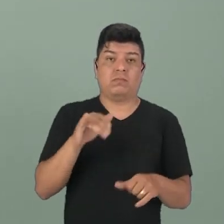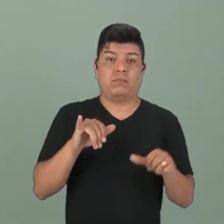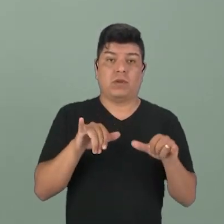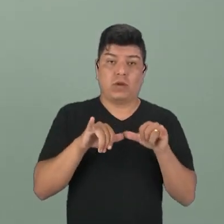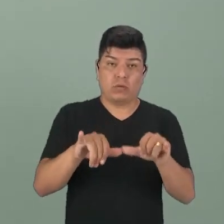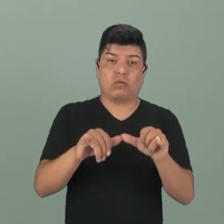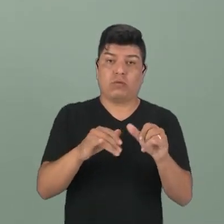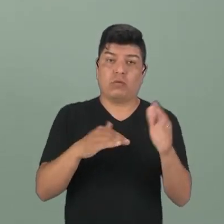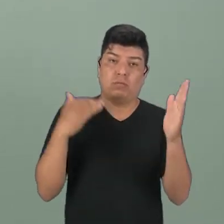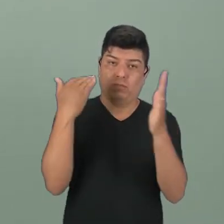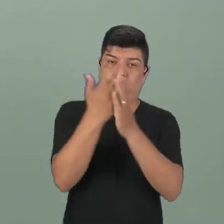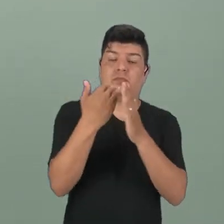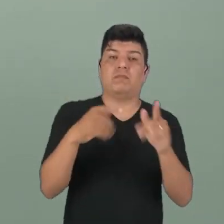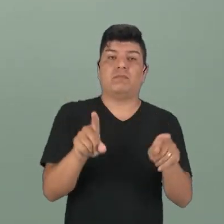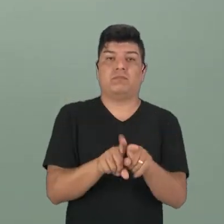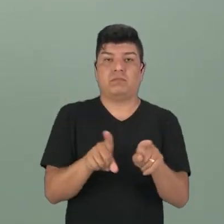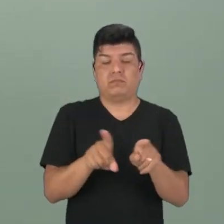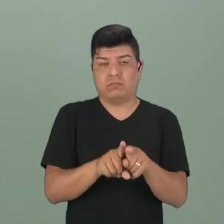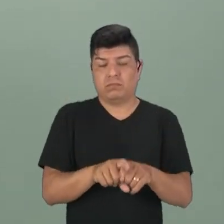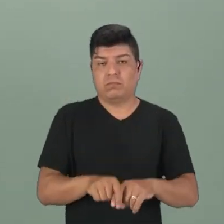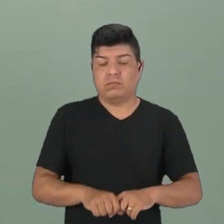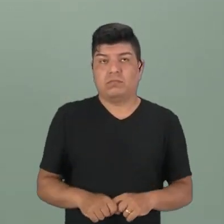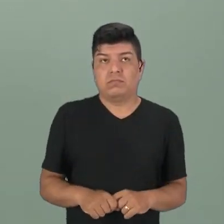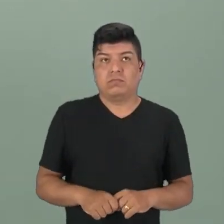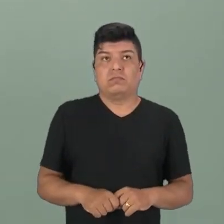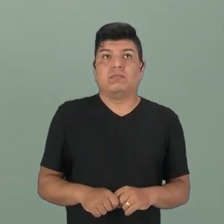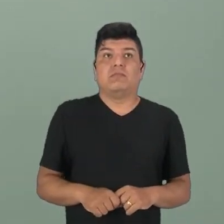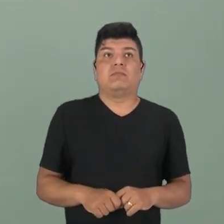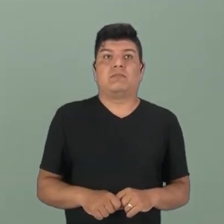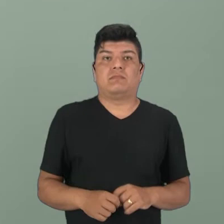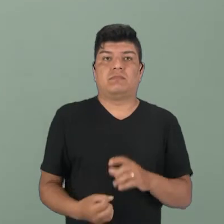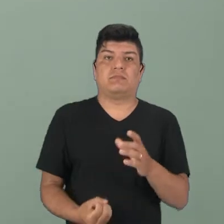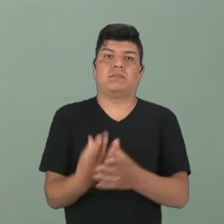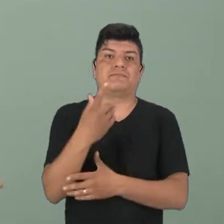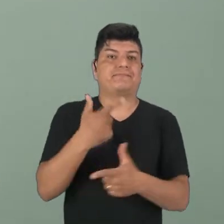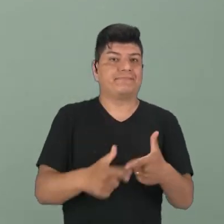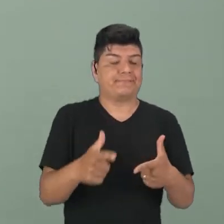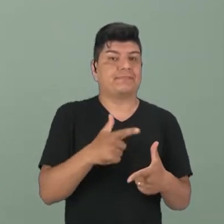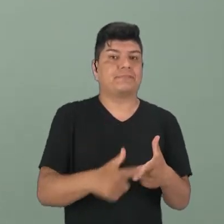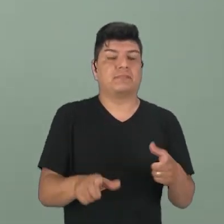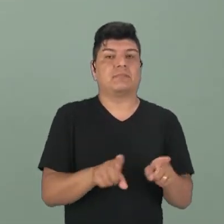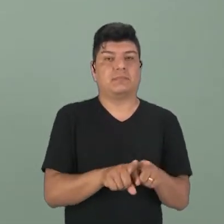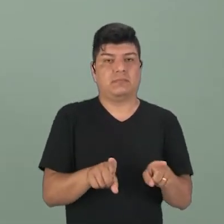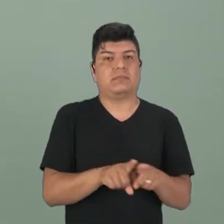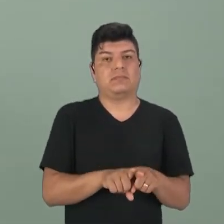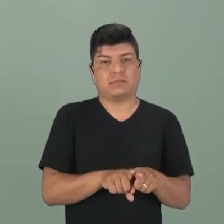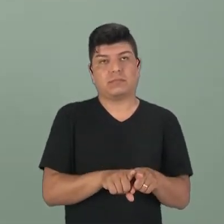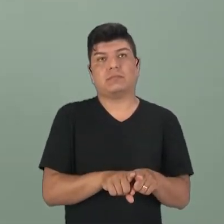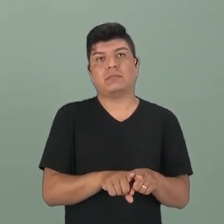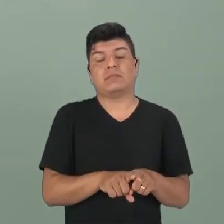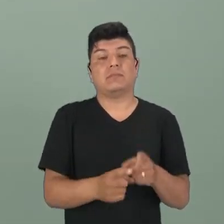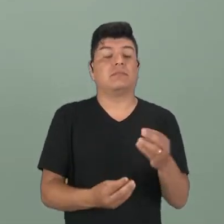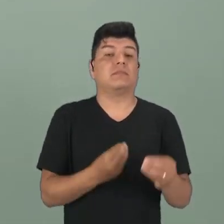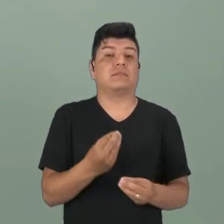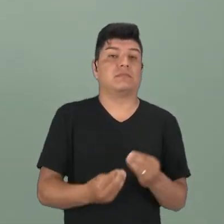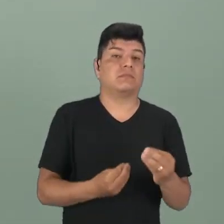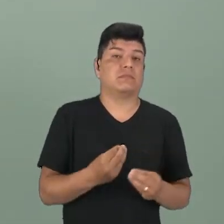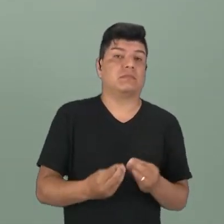comércio vai crescer ou vai se gerar problemas também,